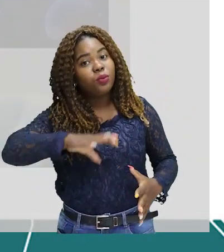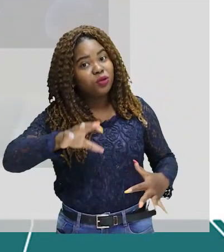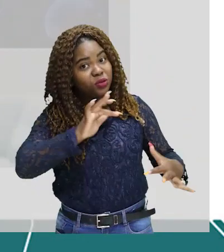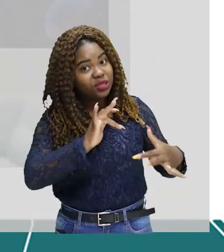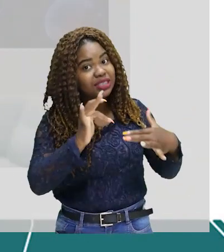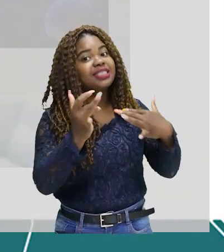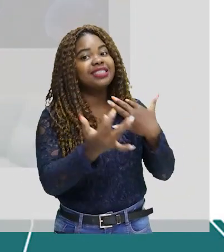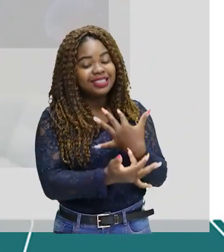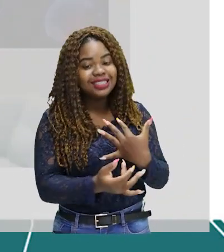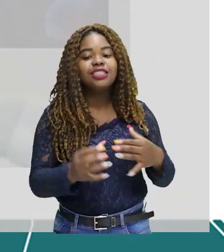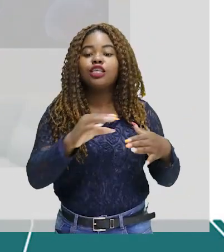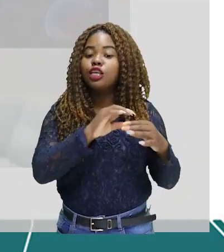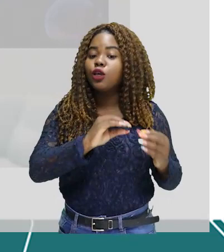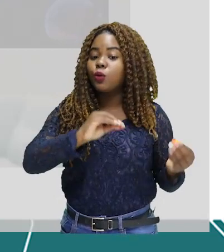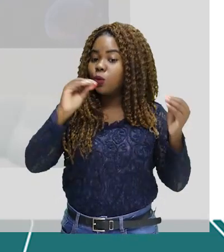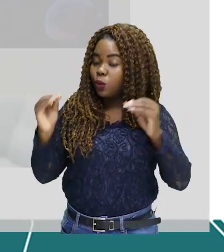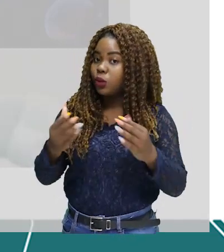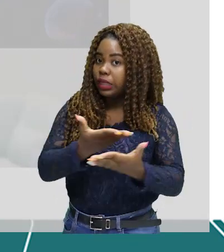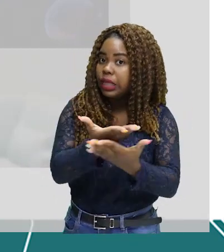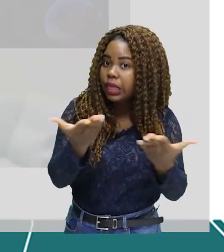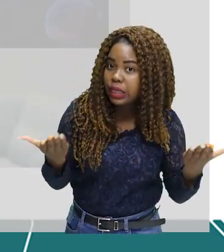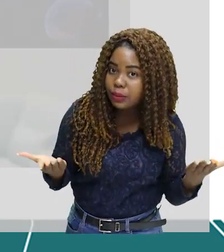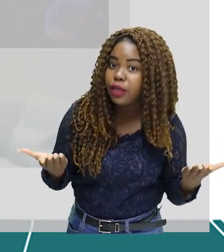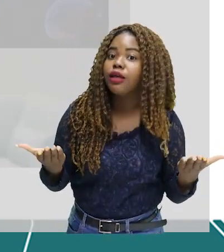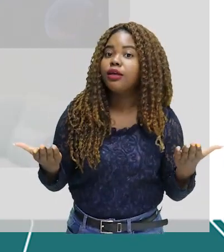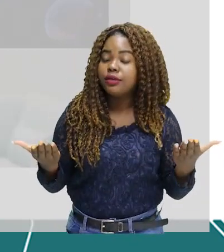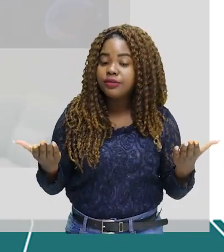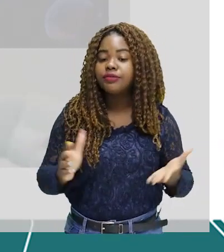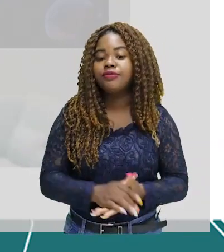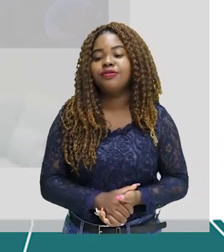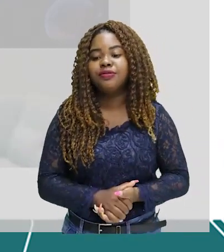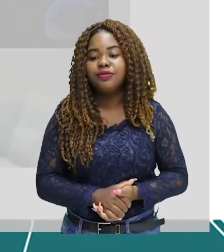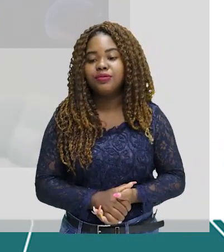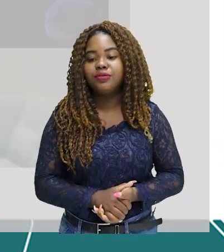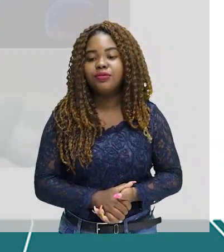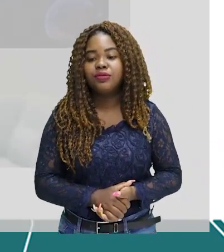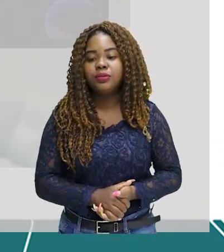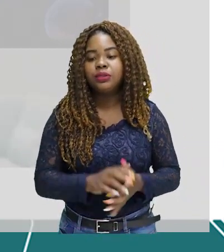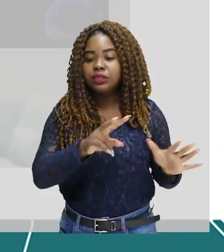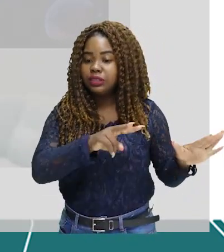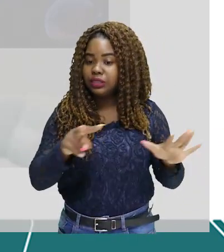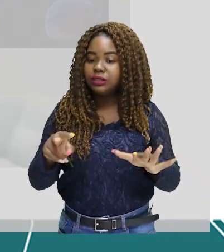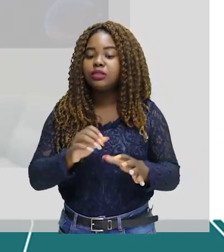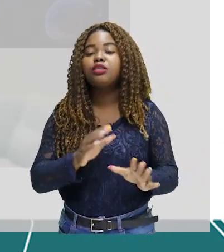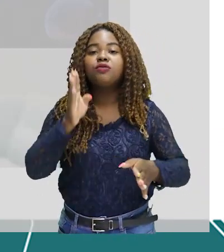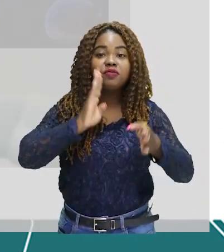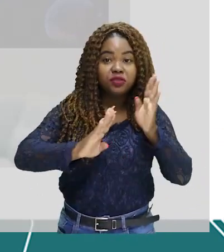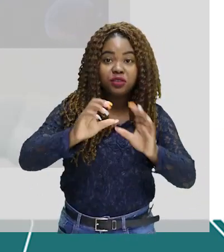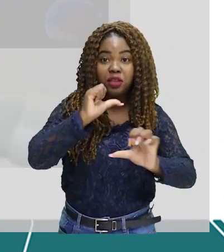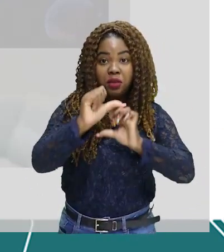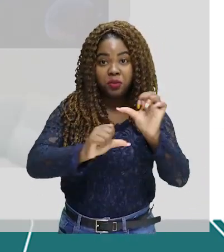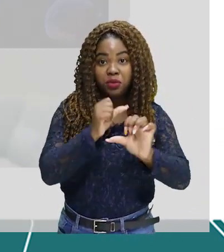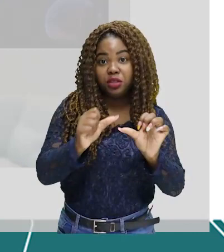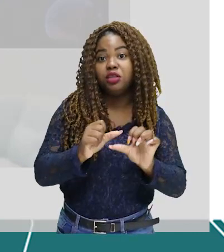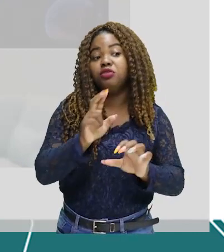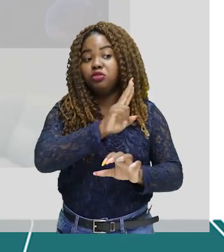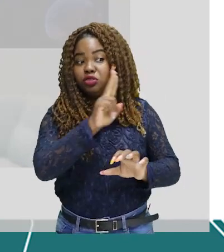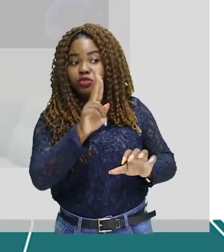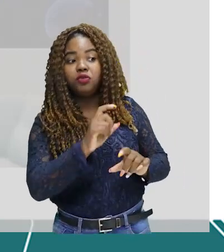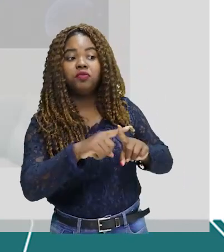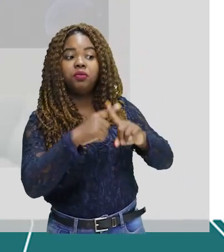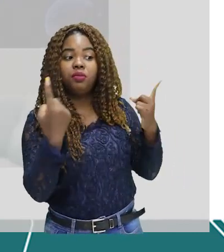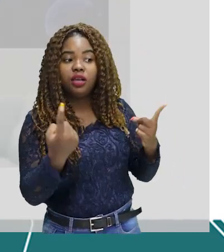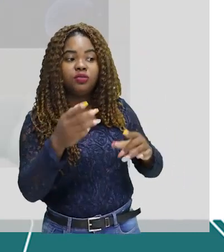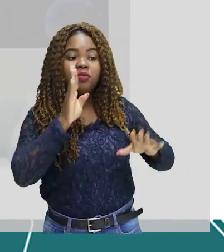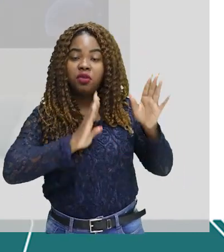redes, né? Eu trouxe aqui para vocês, essa semana saiu que o Facebook ele está mudando de nome, mas na verdade não é o Facebook em